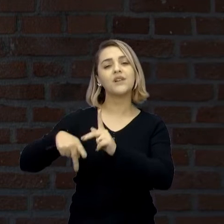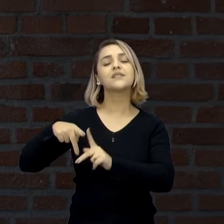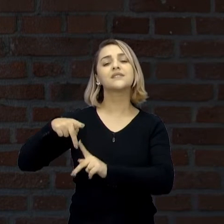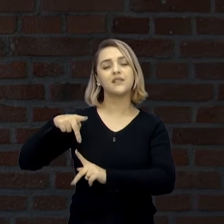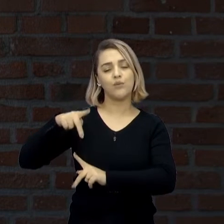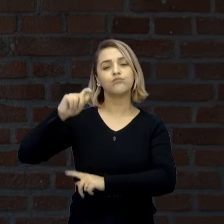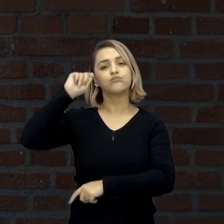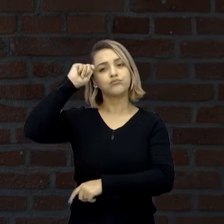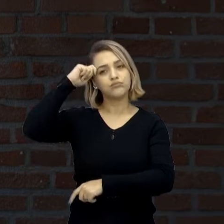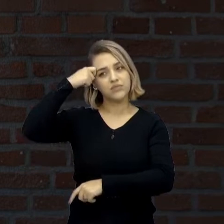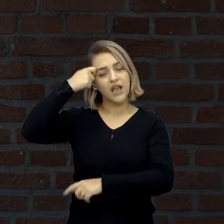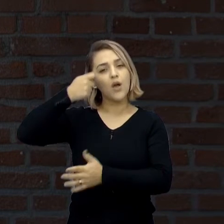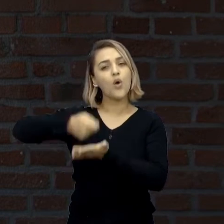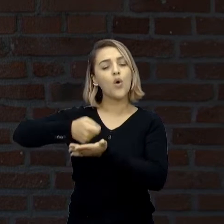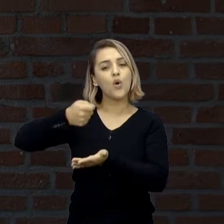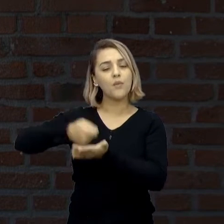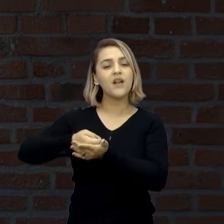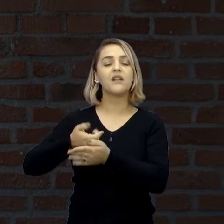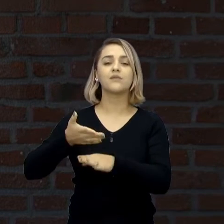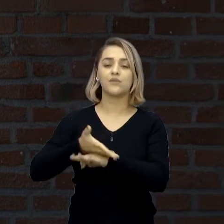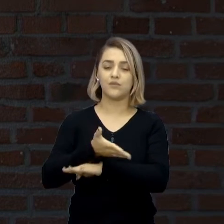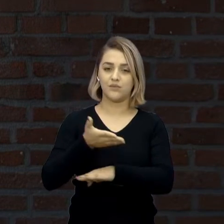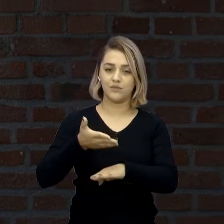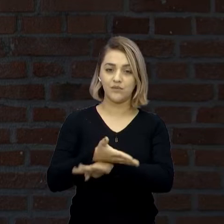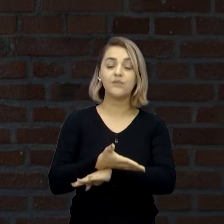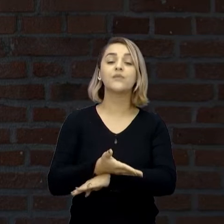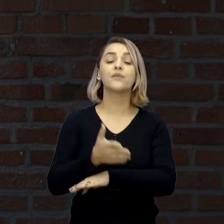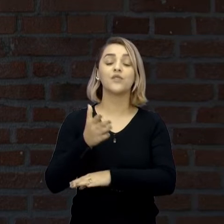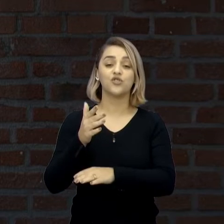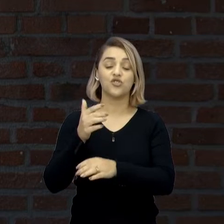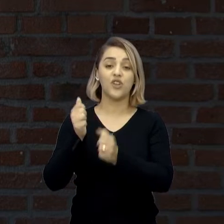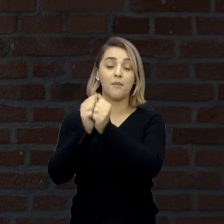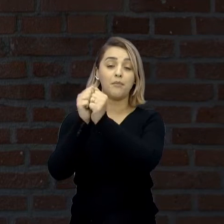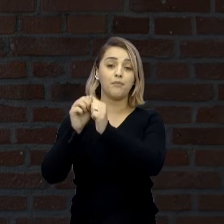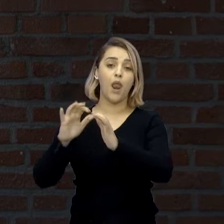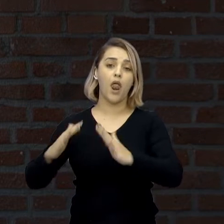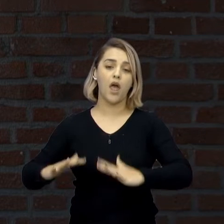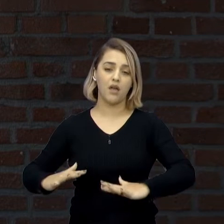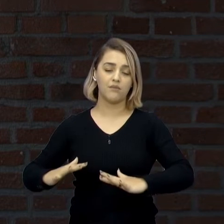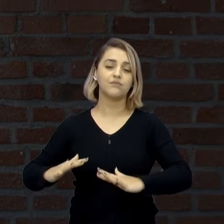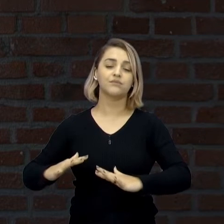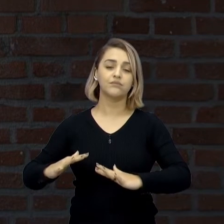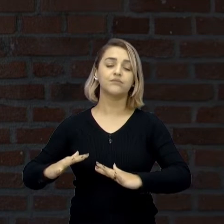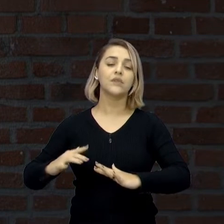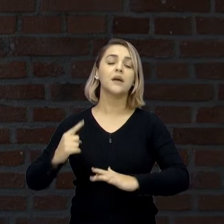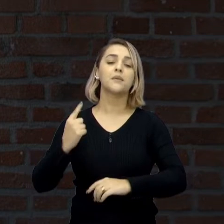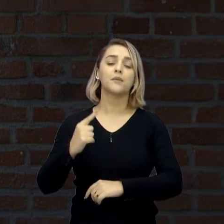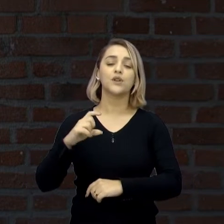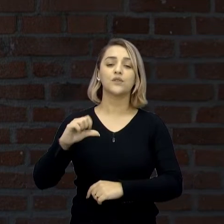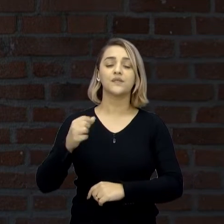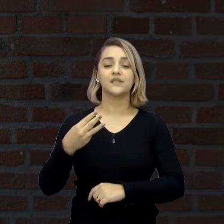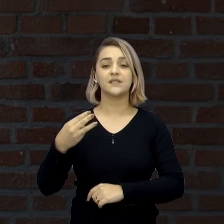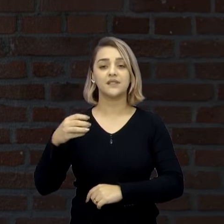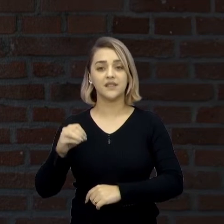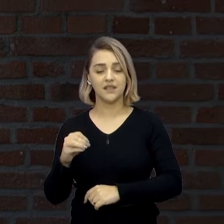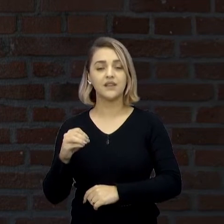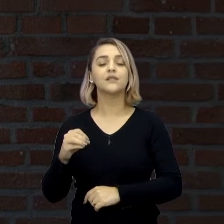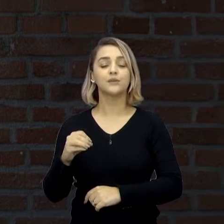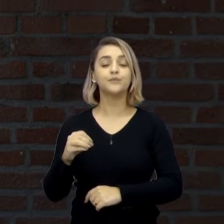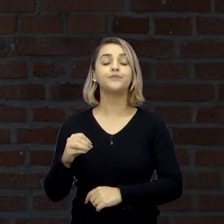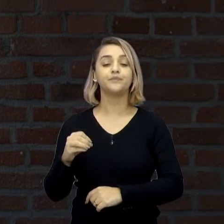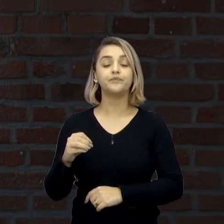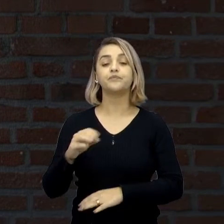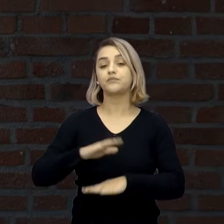frequentar. Ela foi demolida em 1930. Durante a ampliação da calçada de